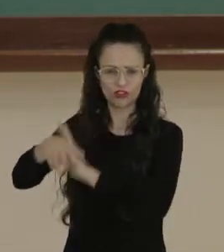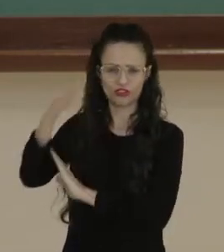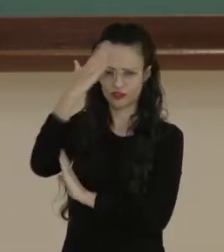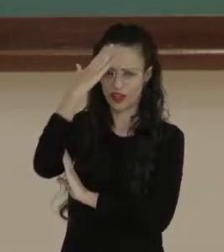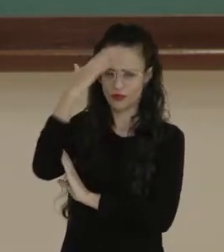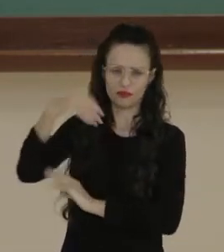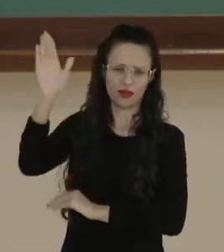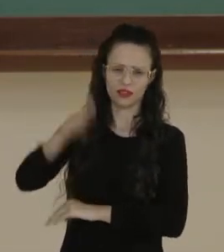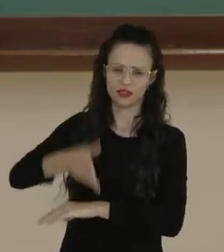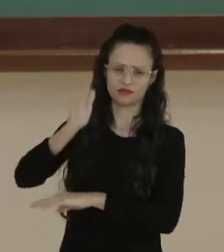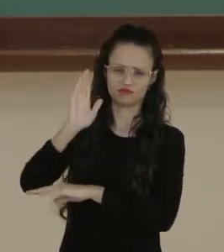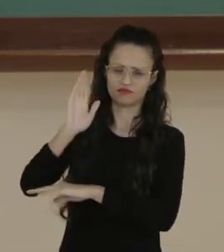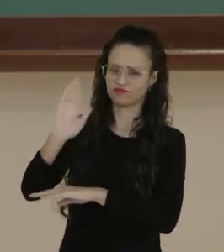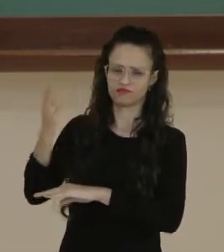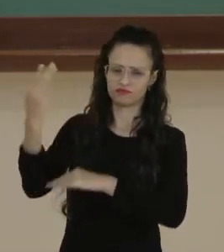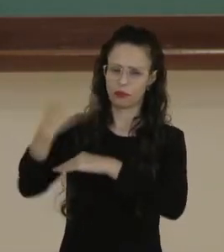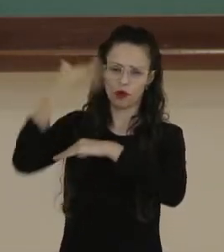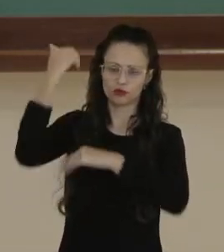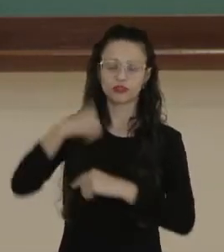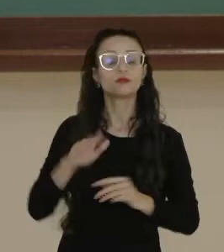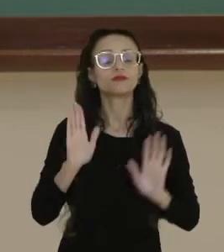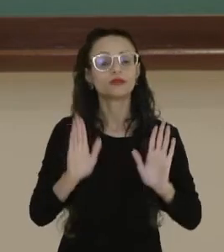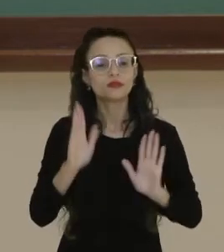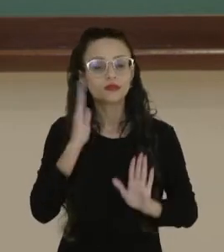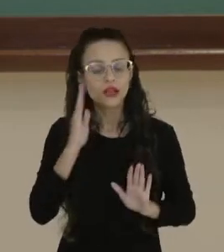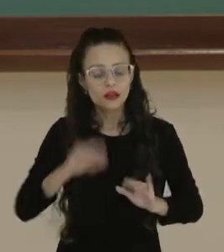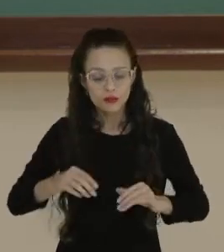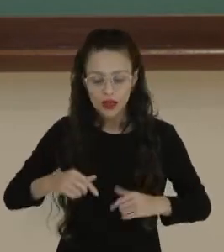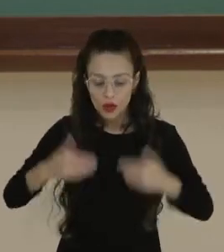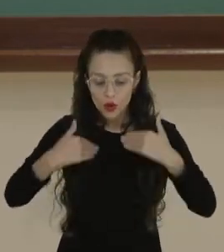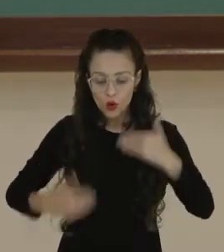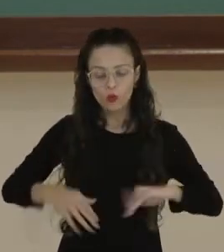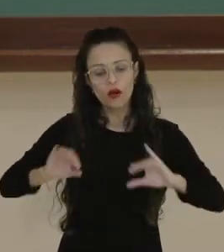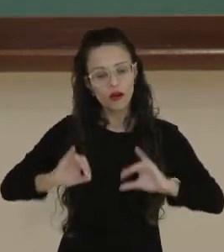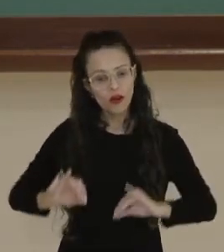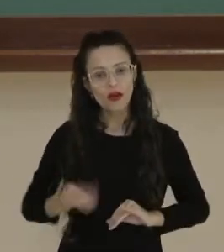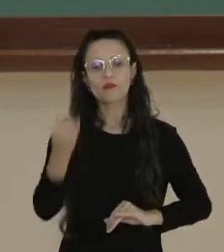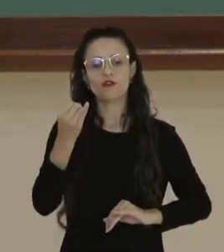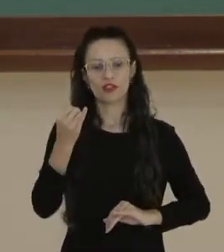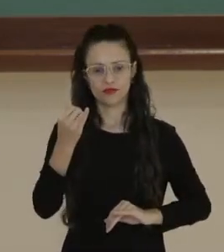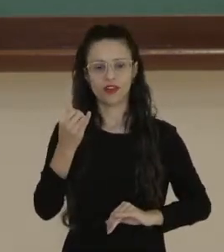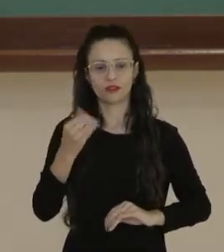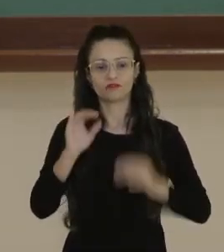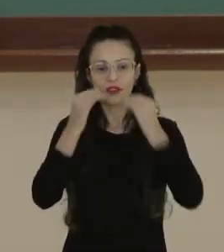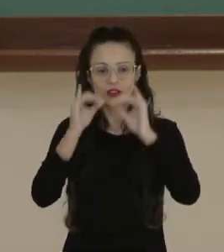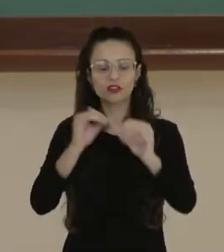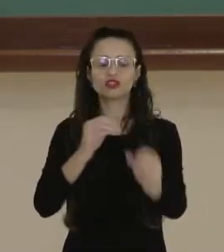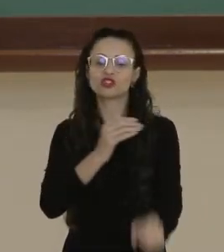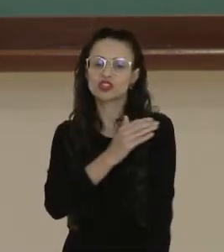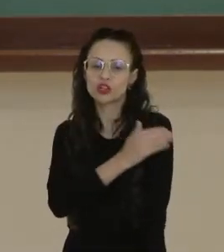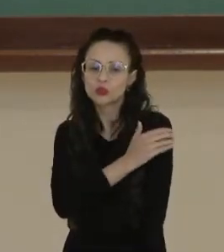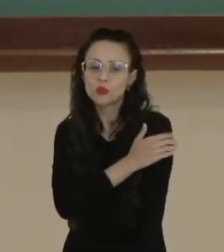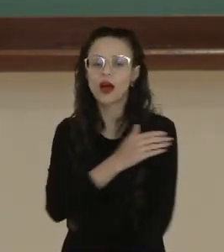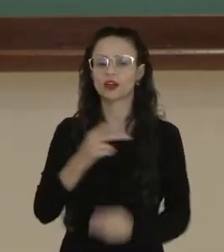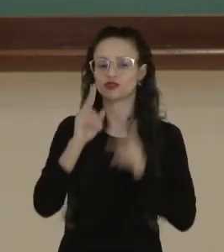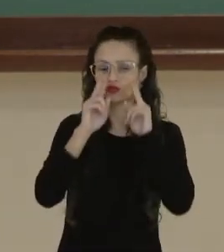que eu, você consegue aproveitar essa energia para transformar em energia térmica e muscular para nós,